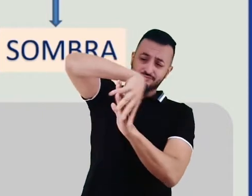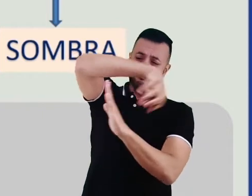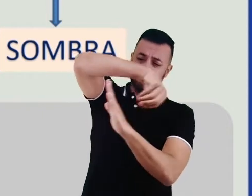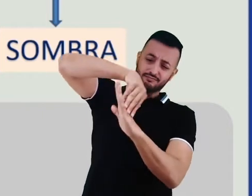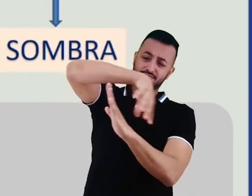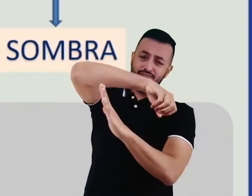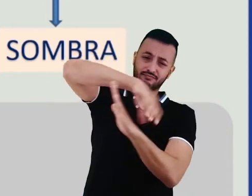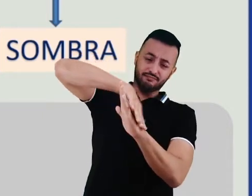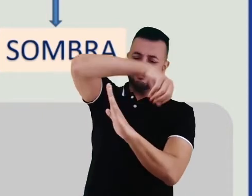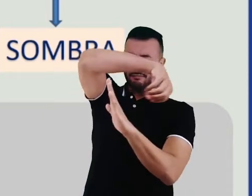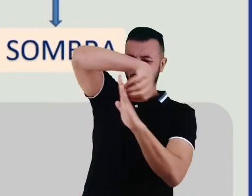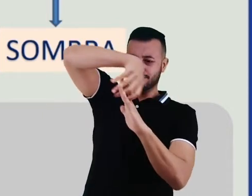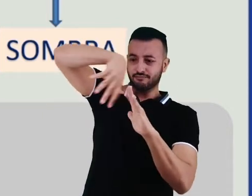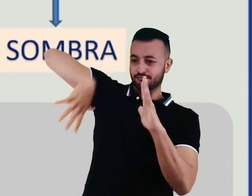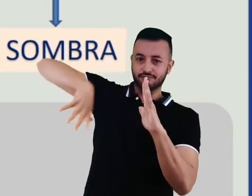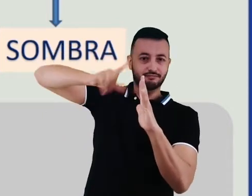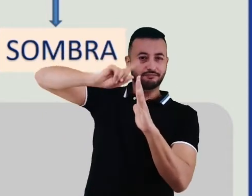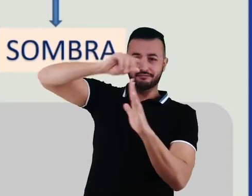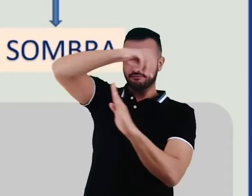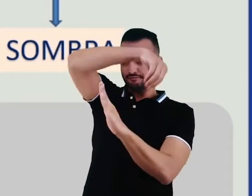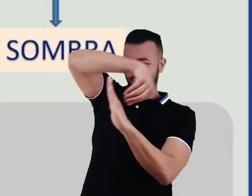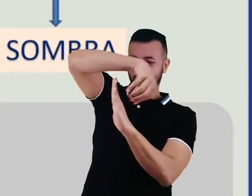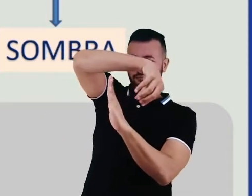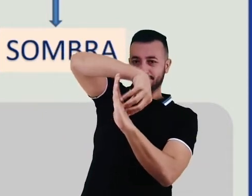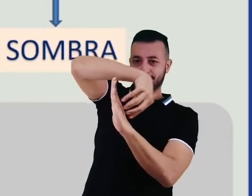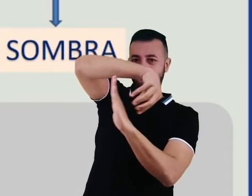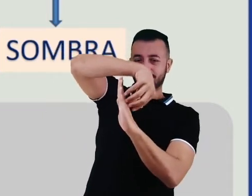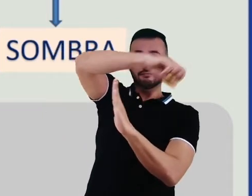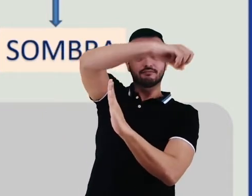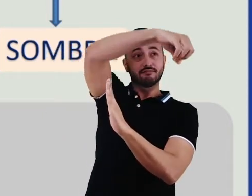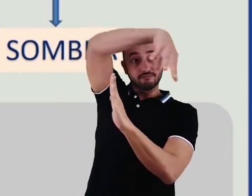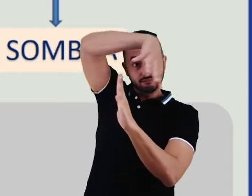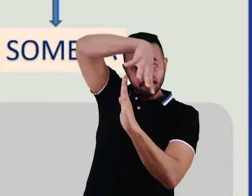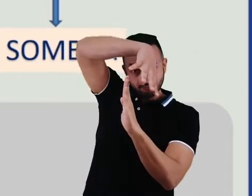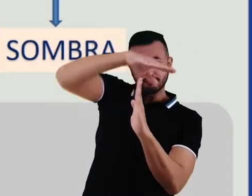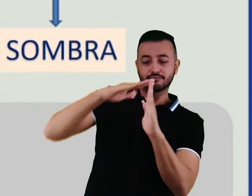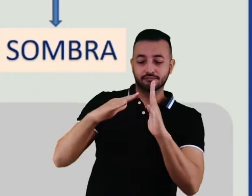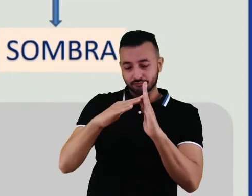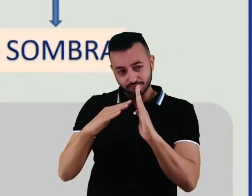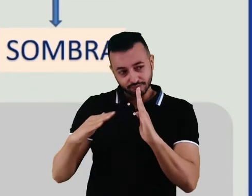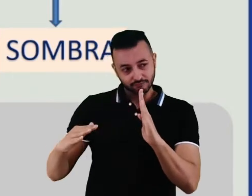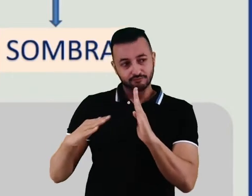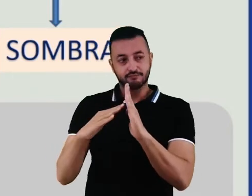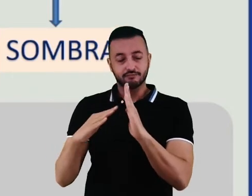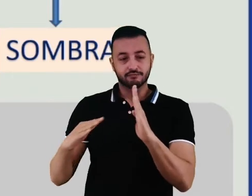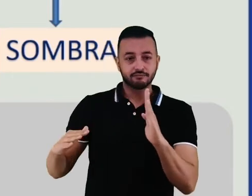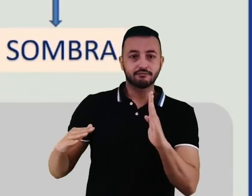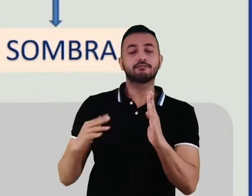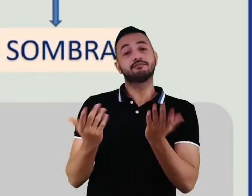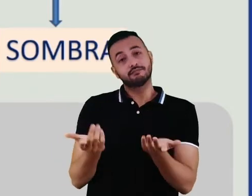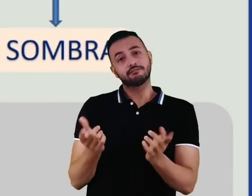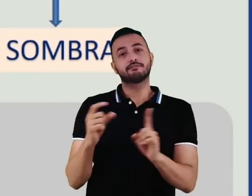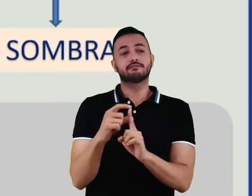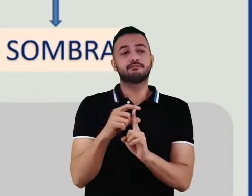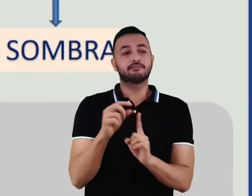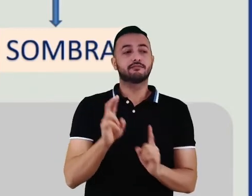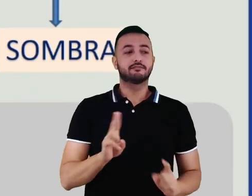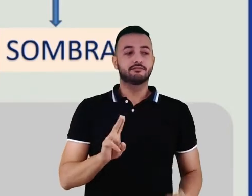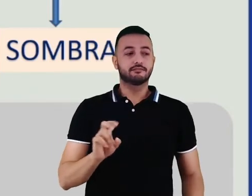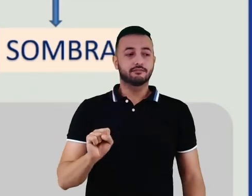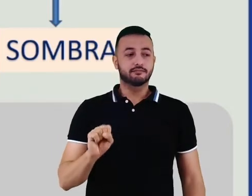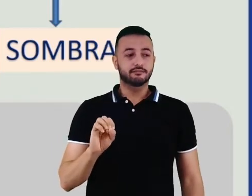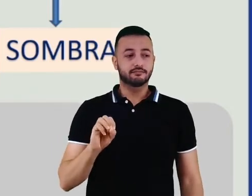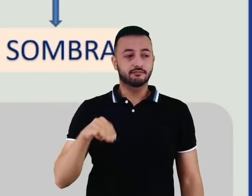consegue transpassá-lo. E é por isso que a sombra se forma. Com isso, a palavra sombra pode